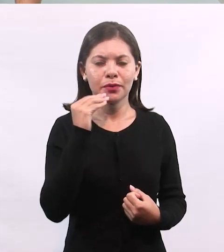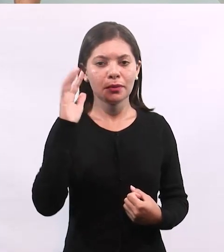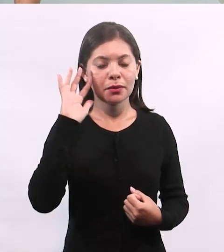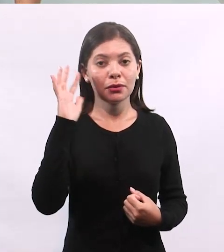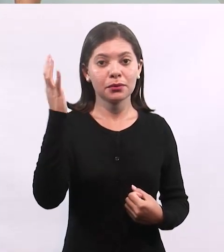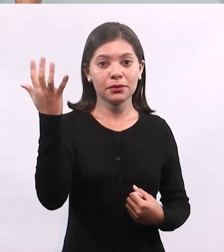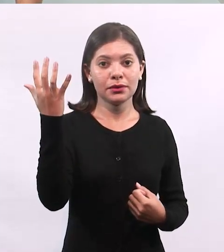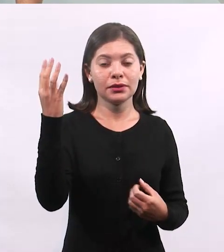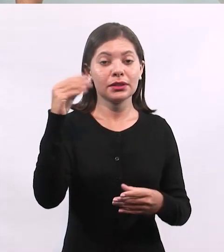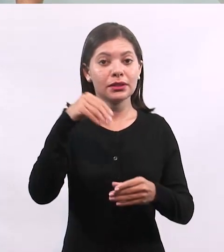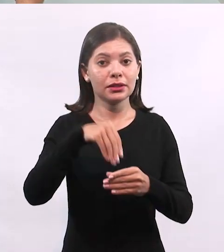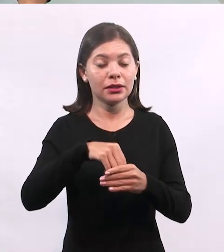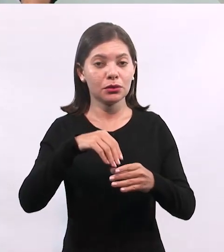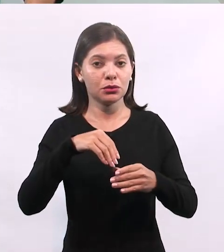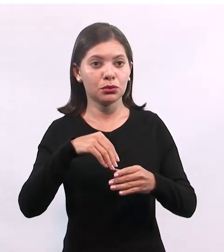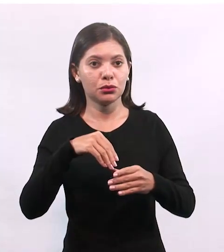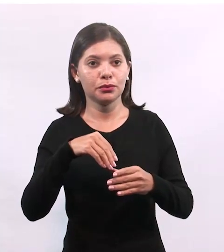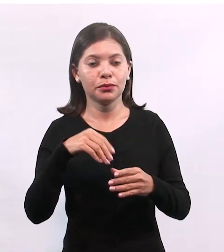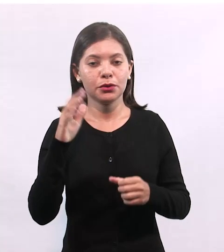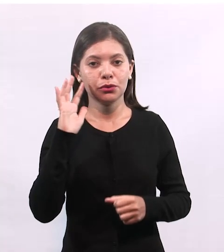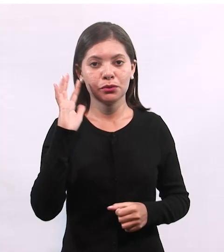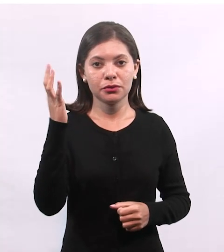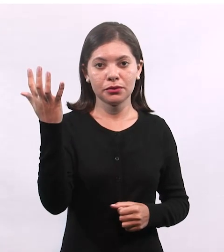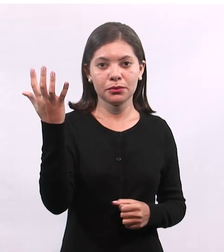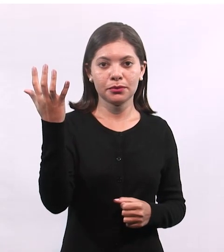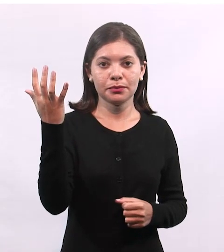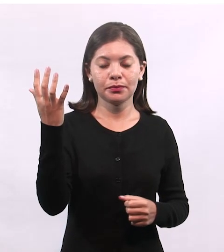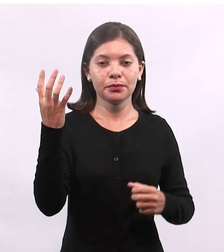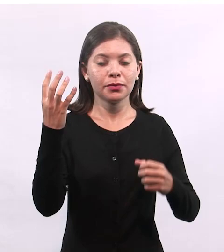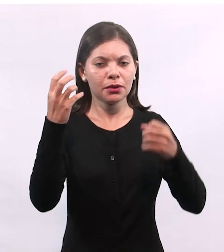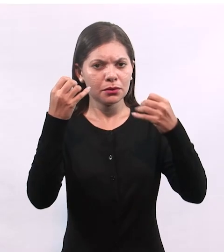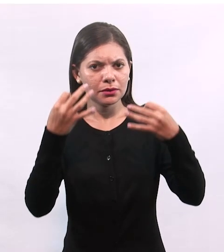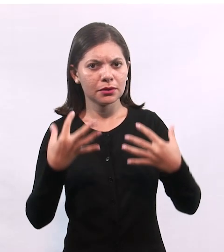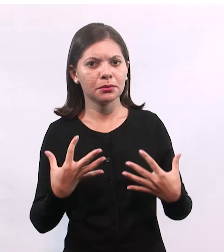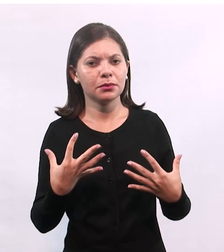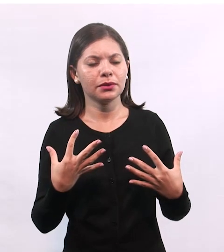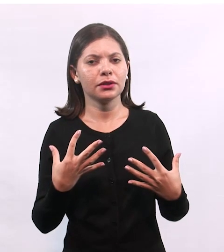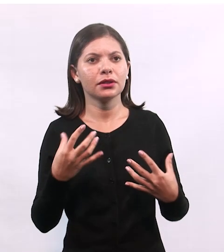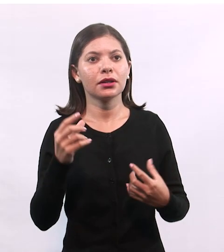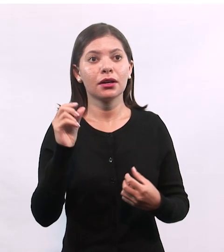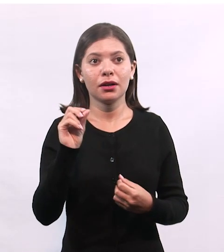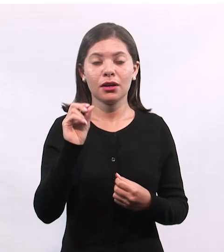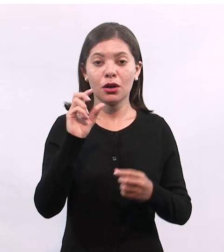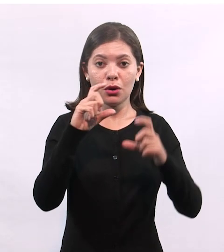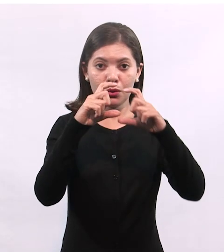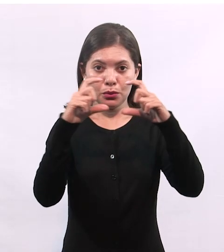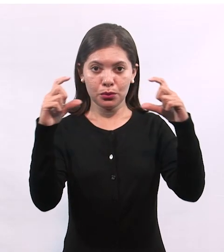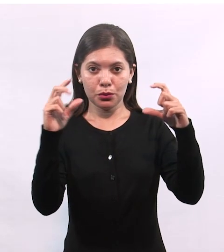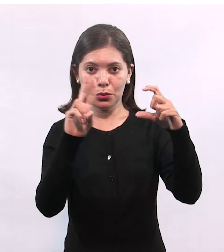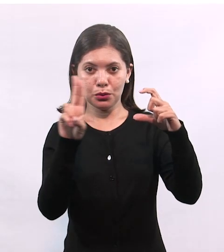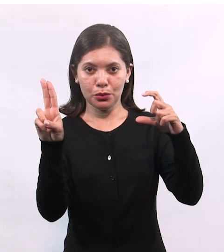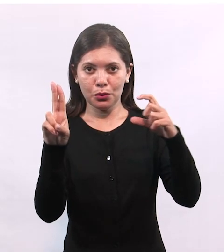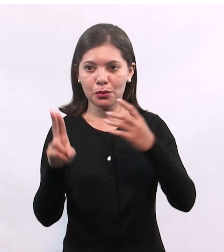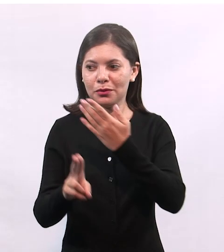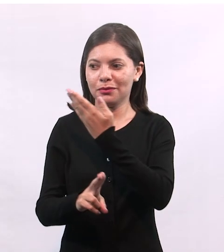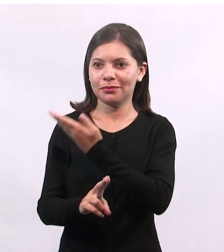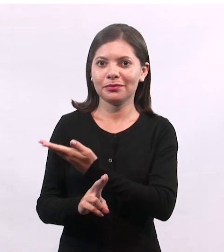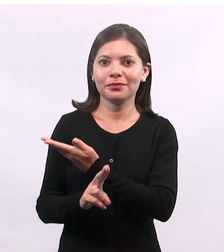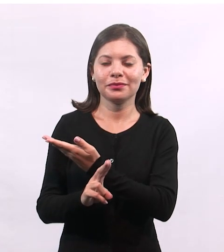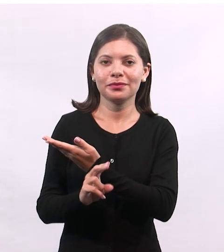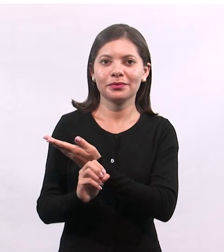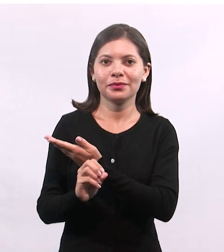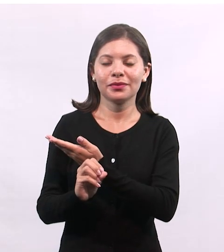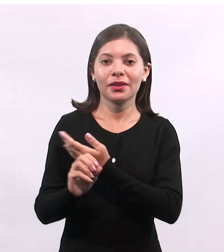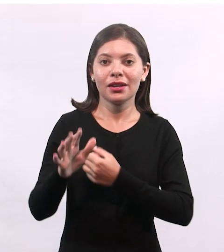dentro de um evento aleatório então a gente define probabilidade como sendo a área de estudo